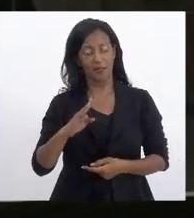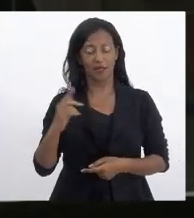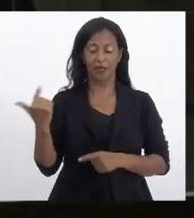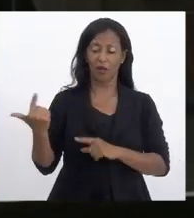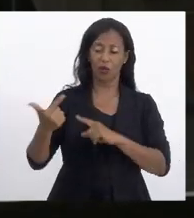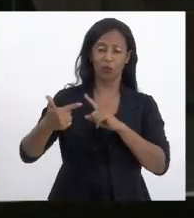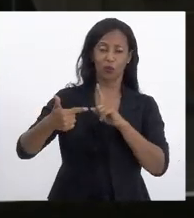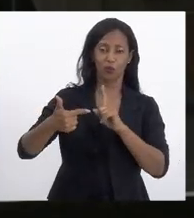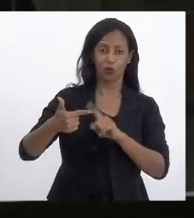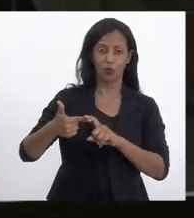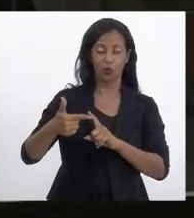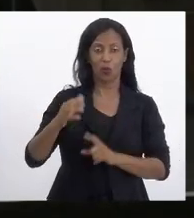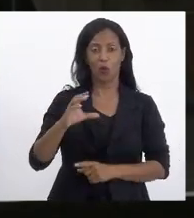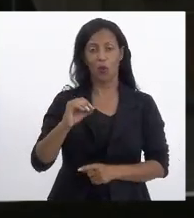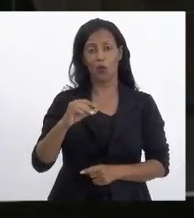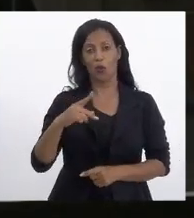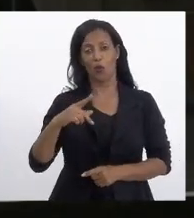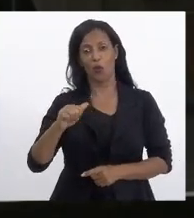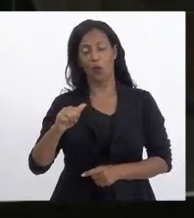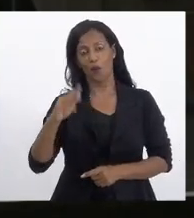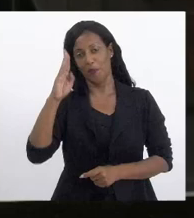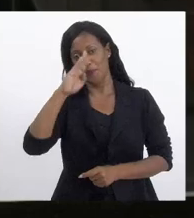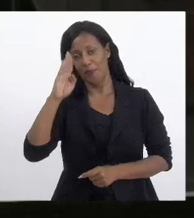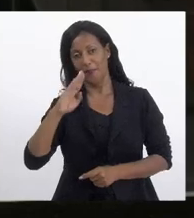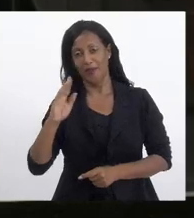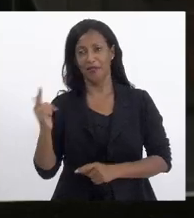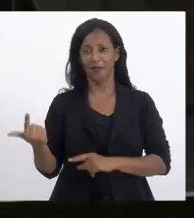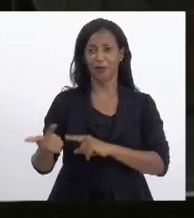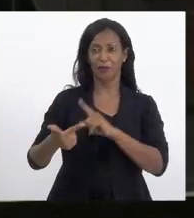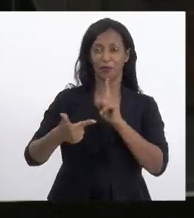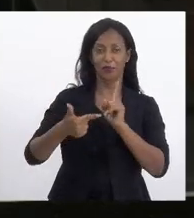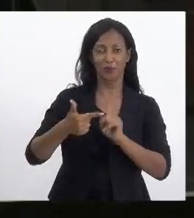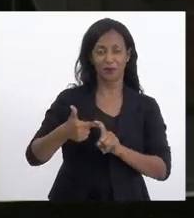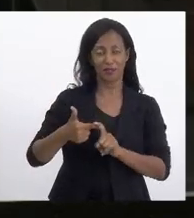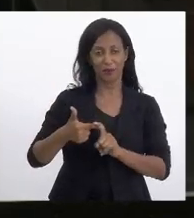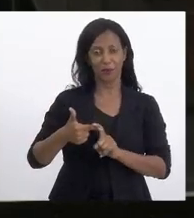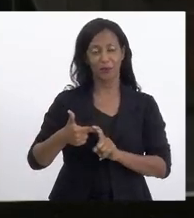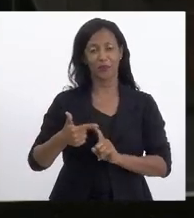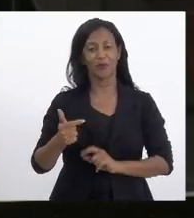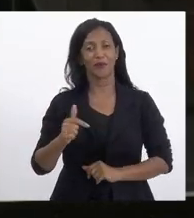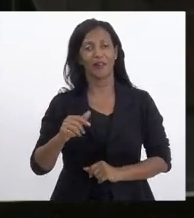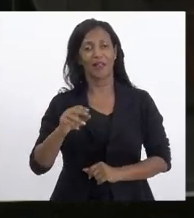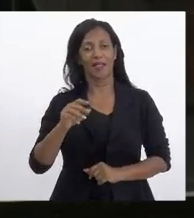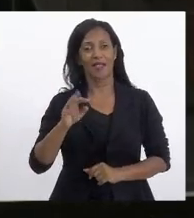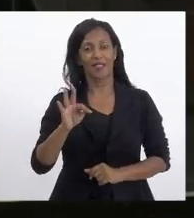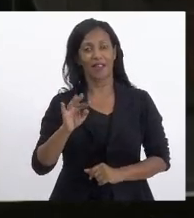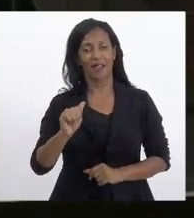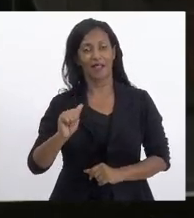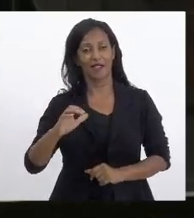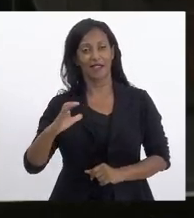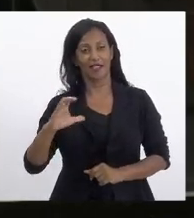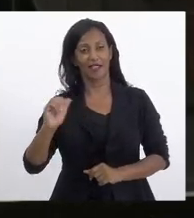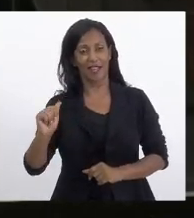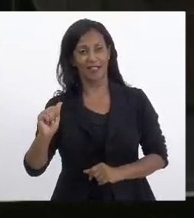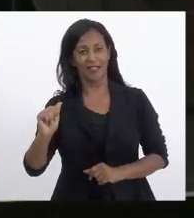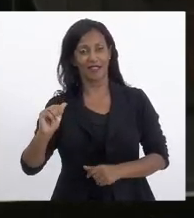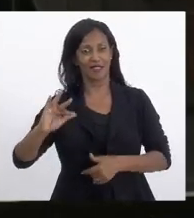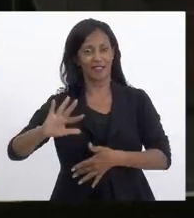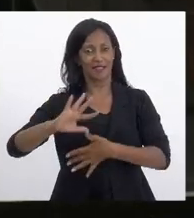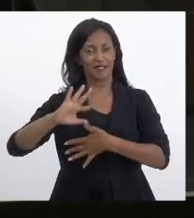segundo colocado na Copa Brasil e o segundo colocado na Taça Libertadores das